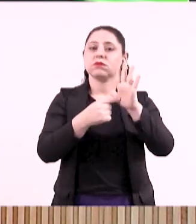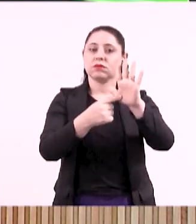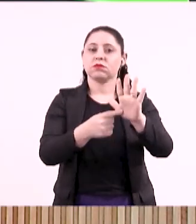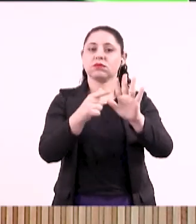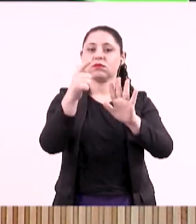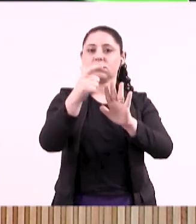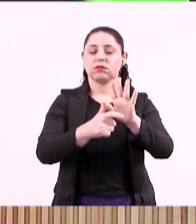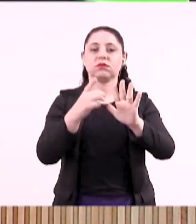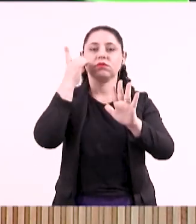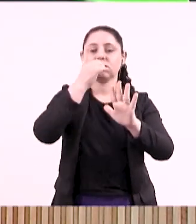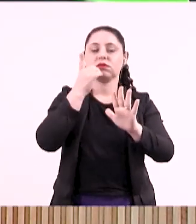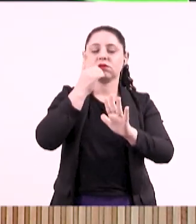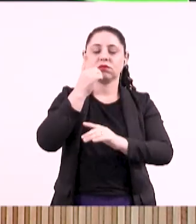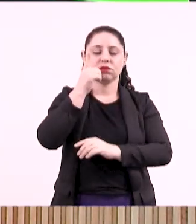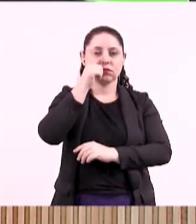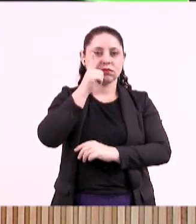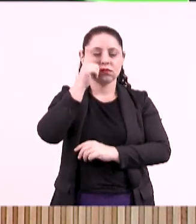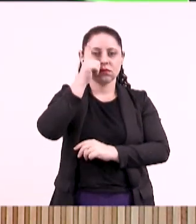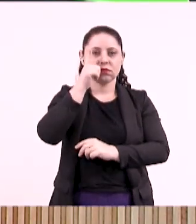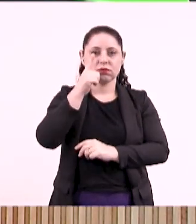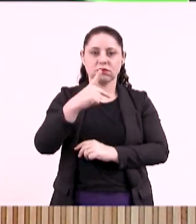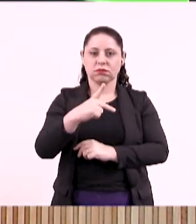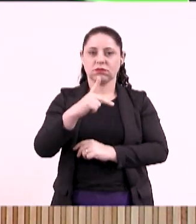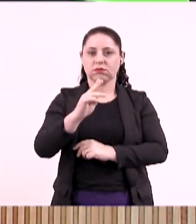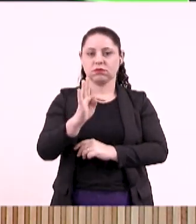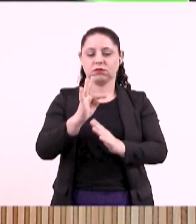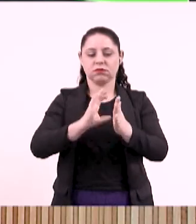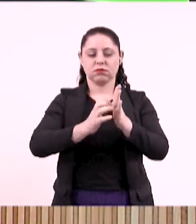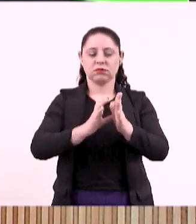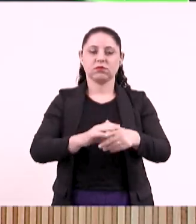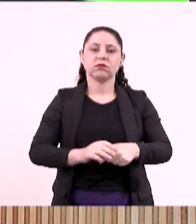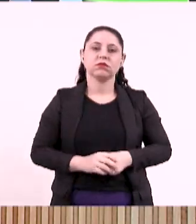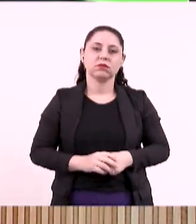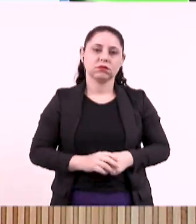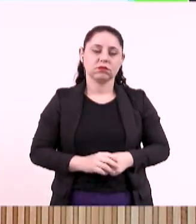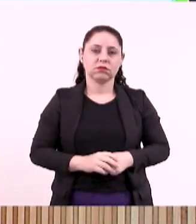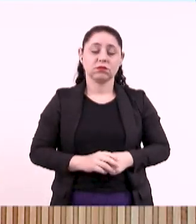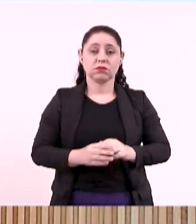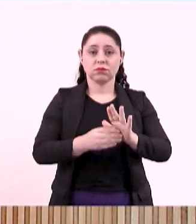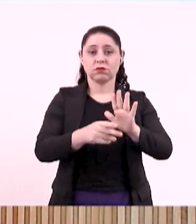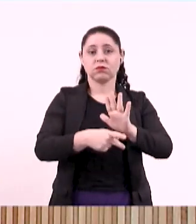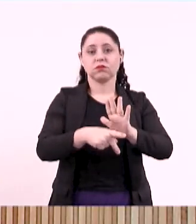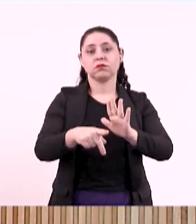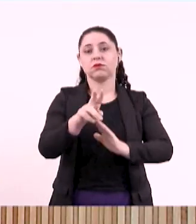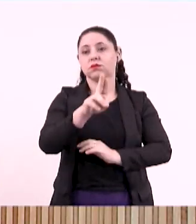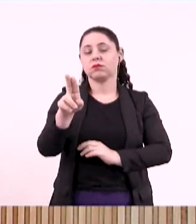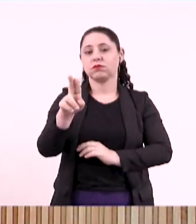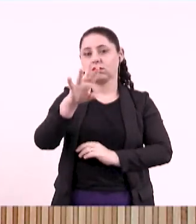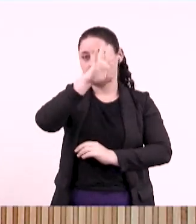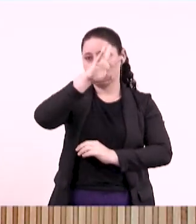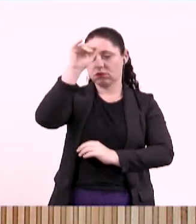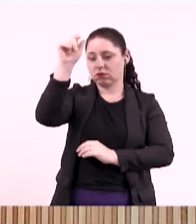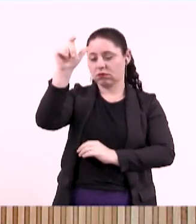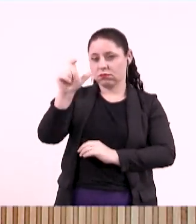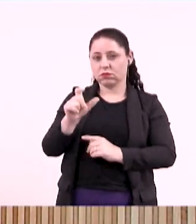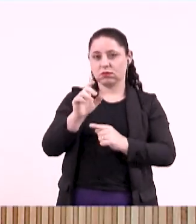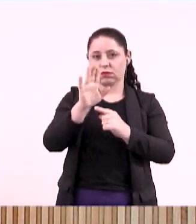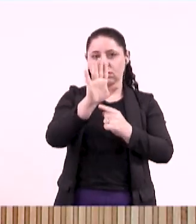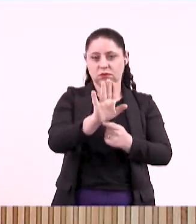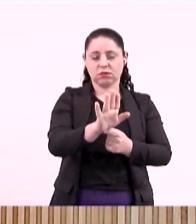apresentado pela deputada Gleice Jane, do PT, e que indicou, e os deputados aprovaram, o nome para Comenda de